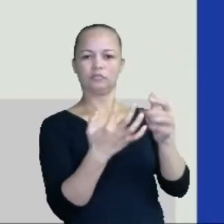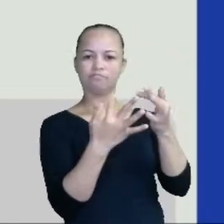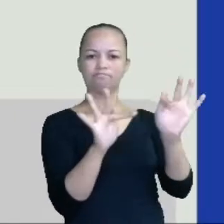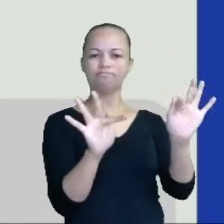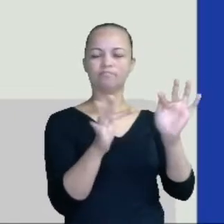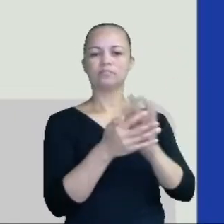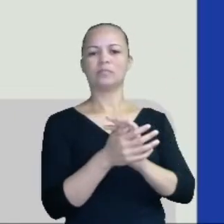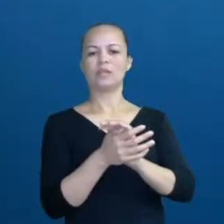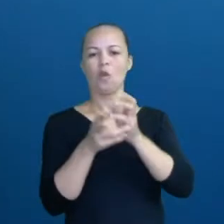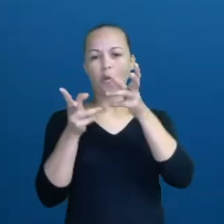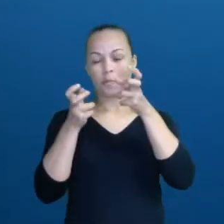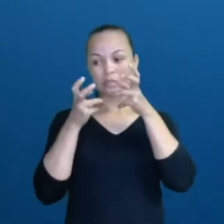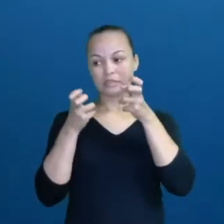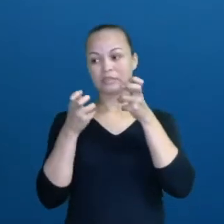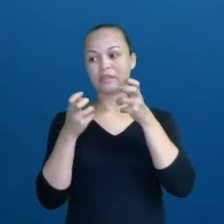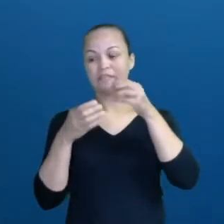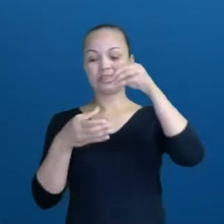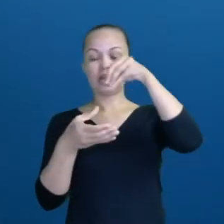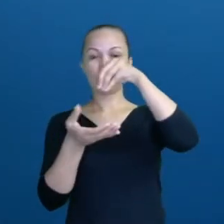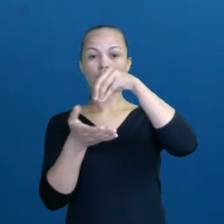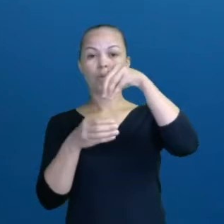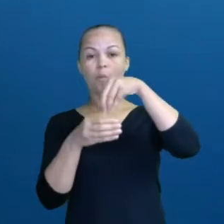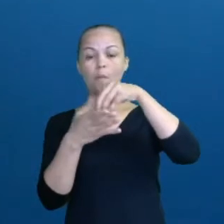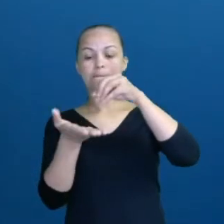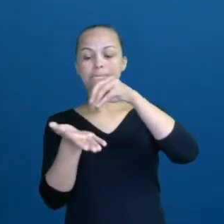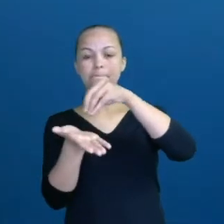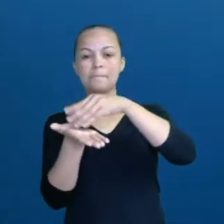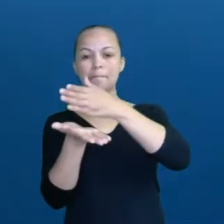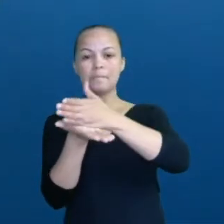que o sujeito está aqui, ó, no meio da frase.